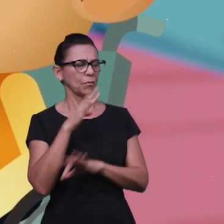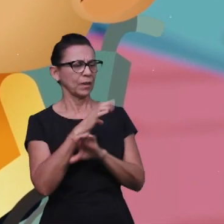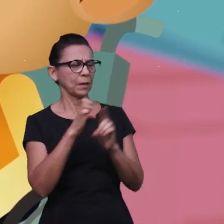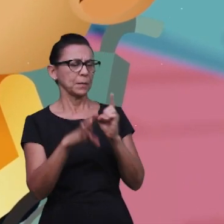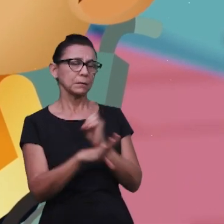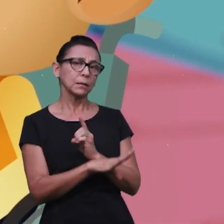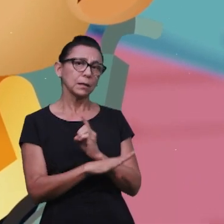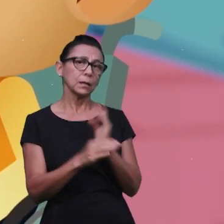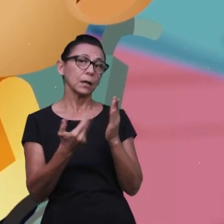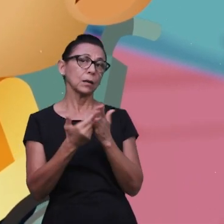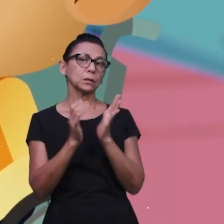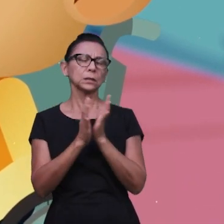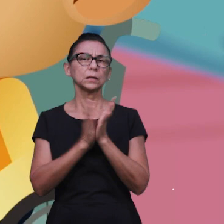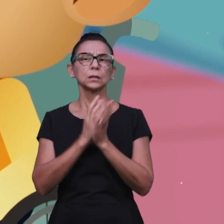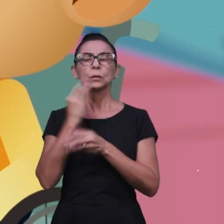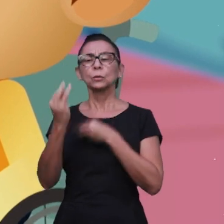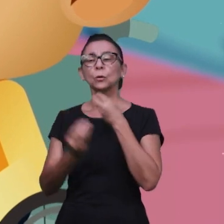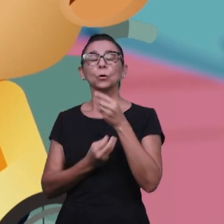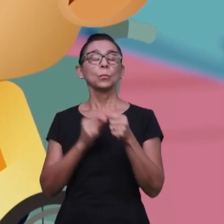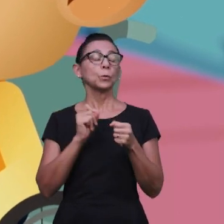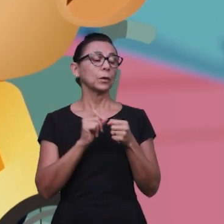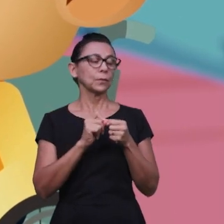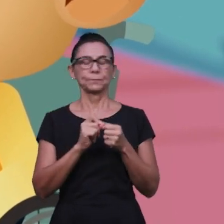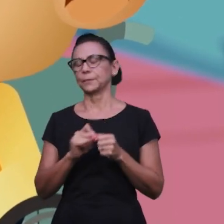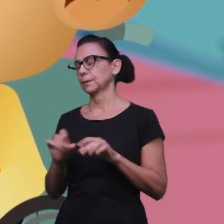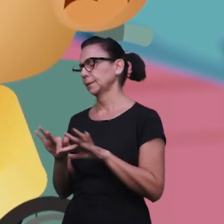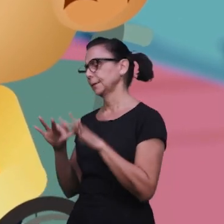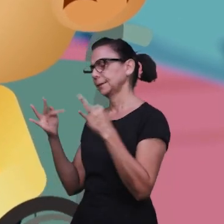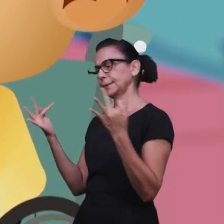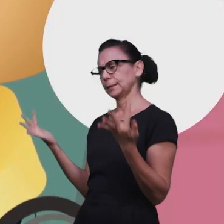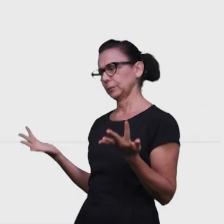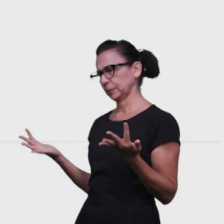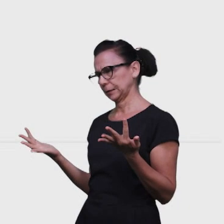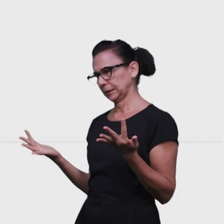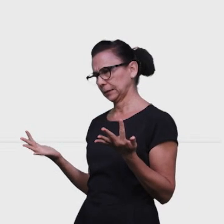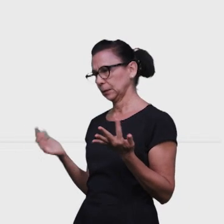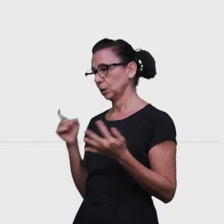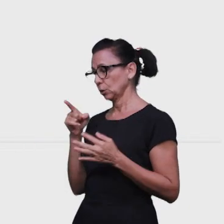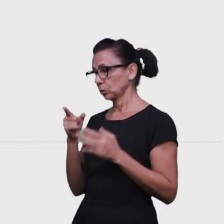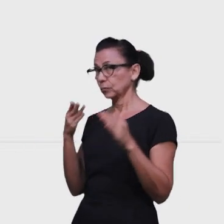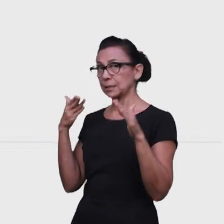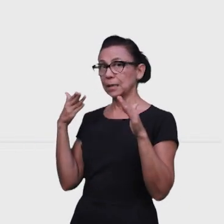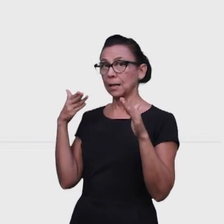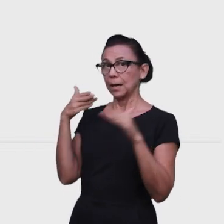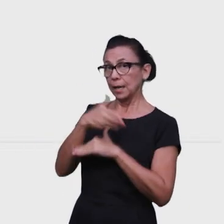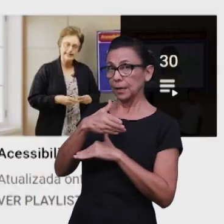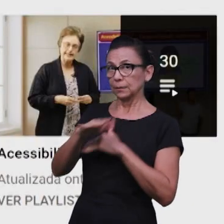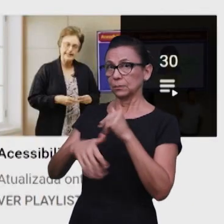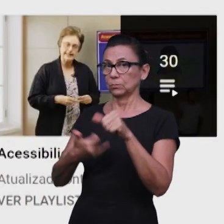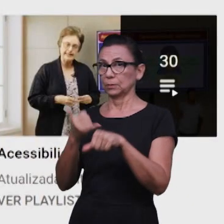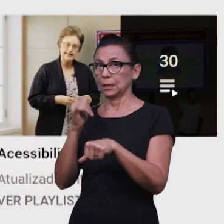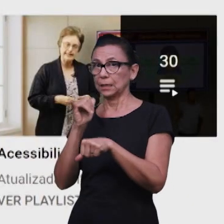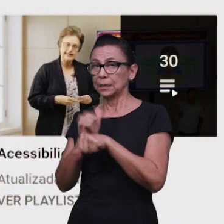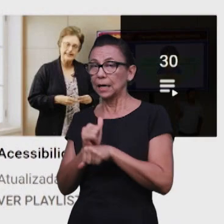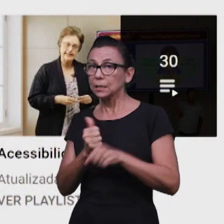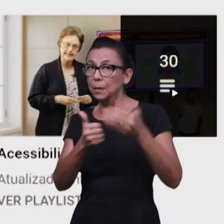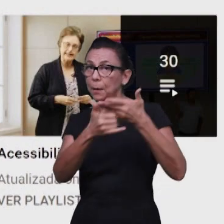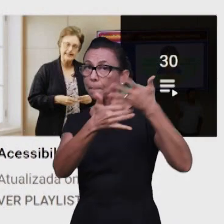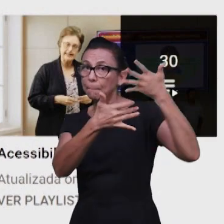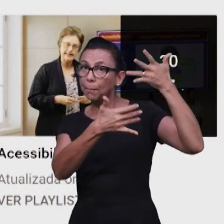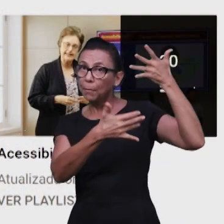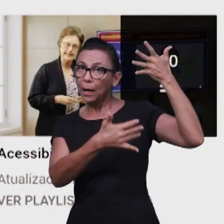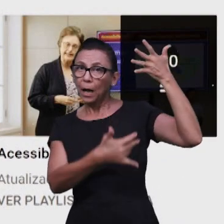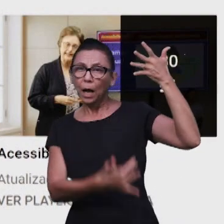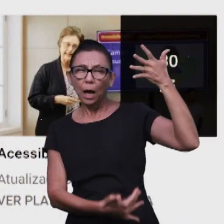da semana, como eu faço? Elo, é muito simples. Quando você acessa o canal, você vai em playlist e